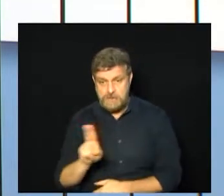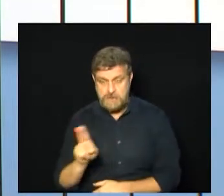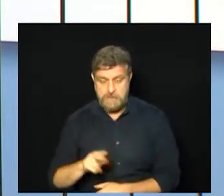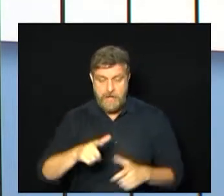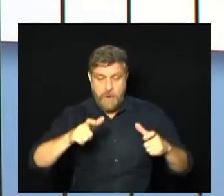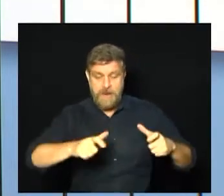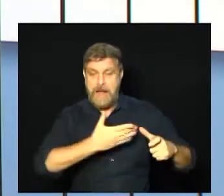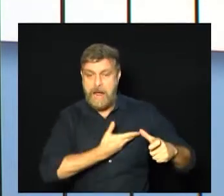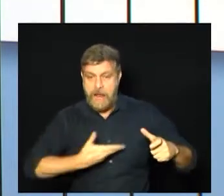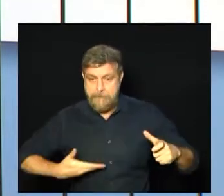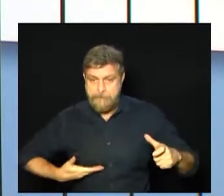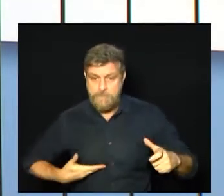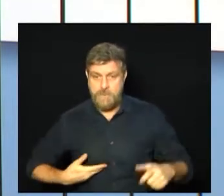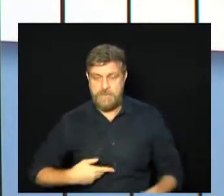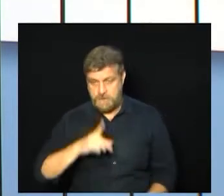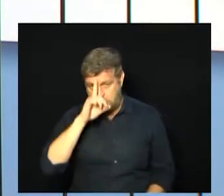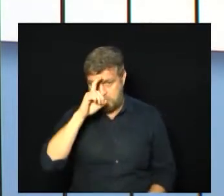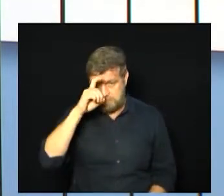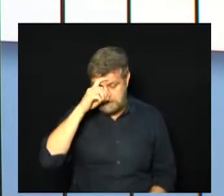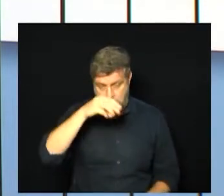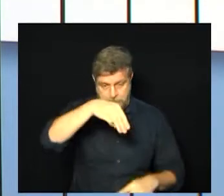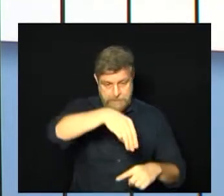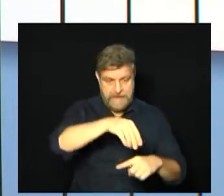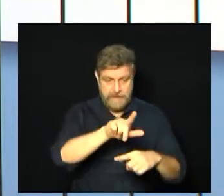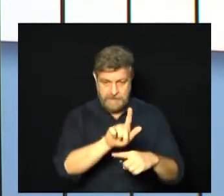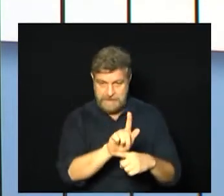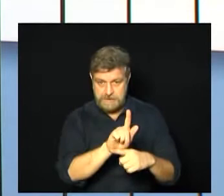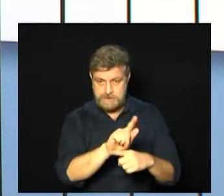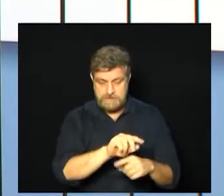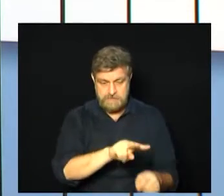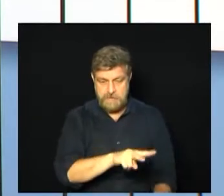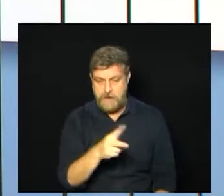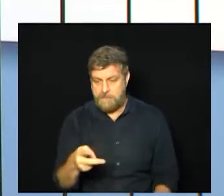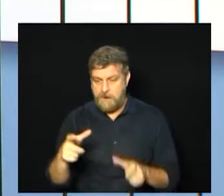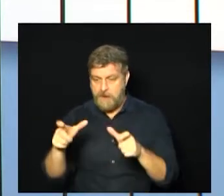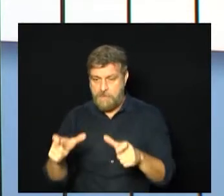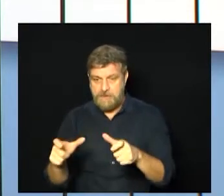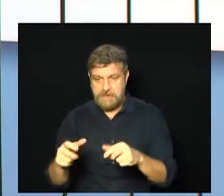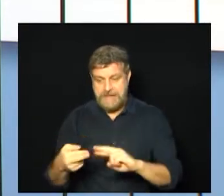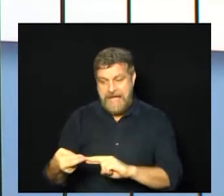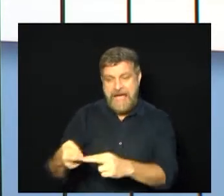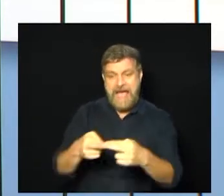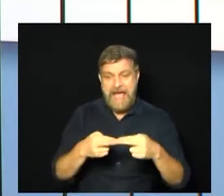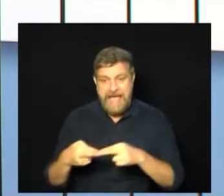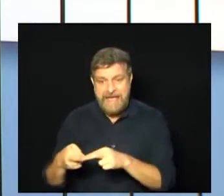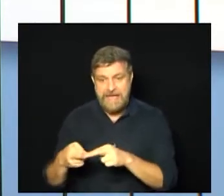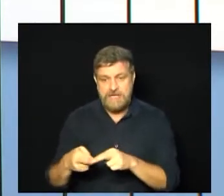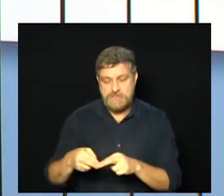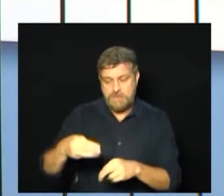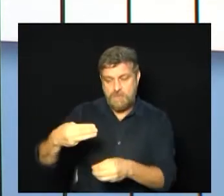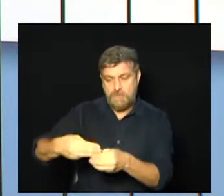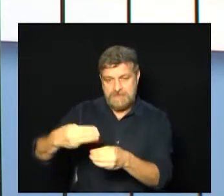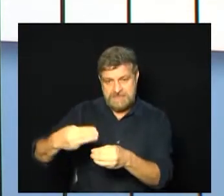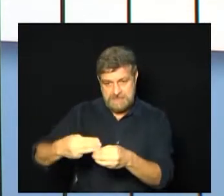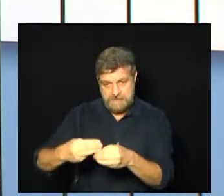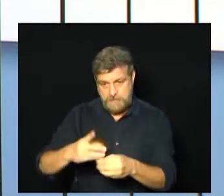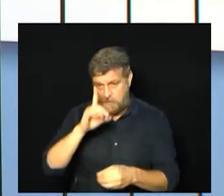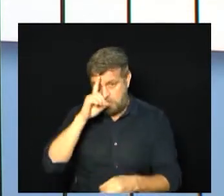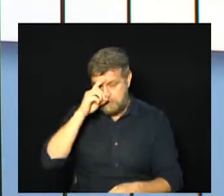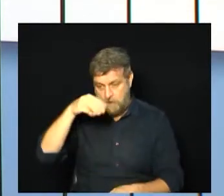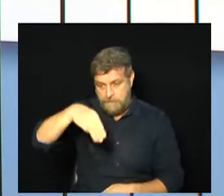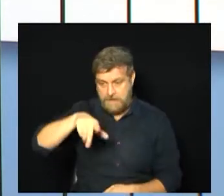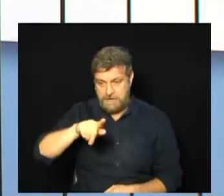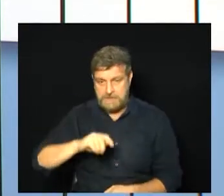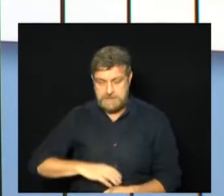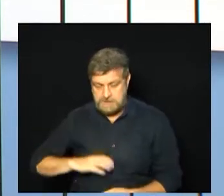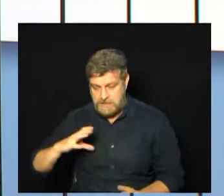Pública Municipal Hospital Dr. Mário Gatti e agora é Rede Municipal Dr. Mário Gatti de Urgência,